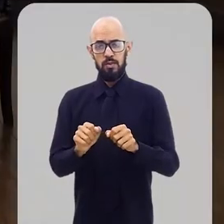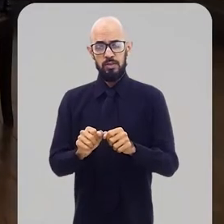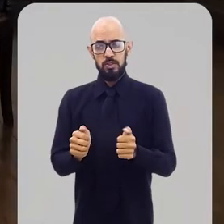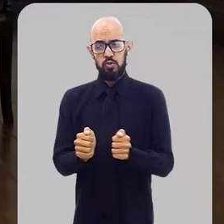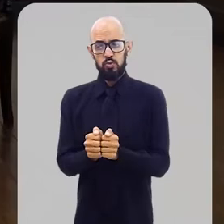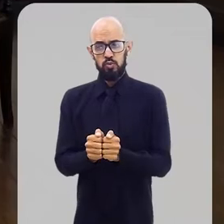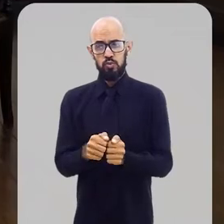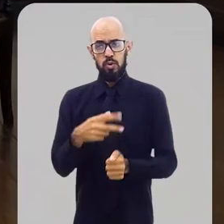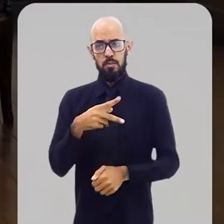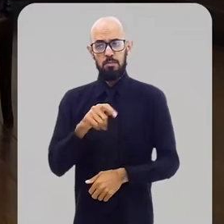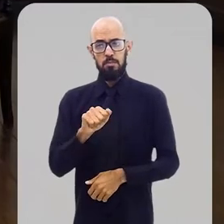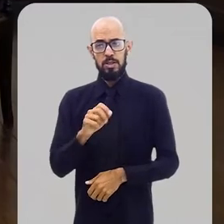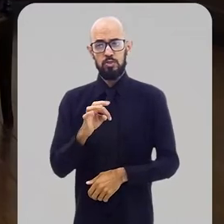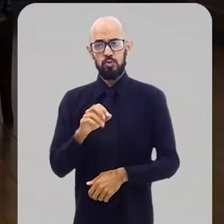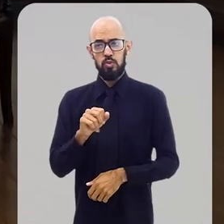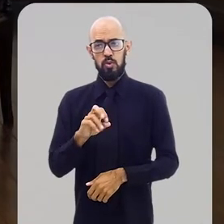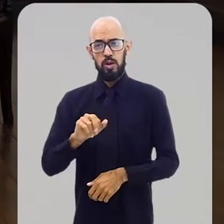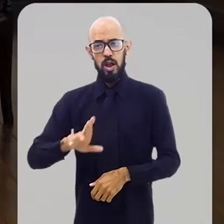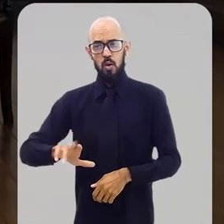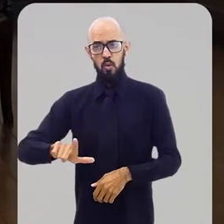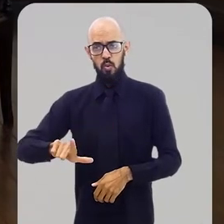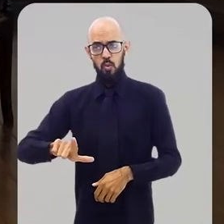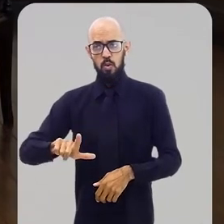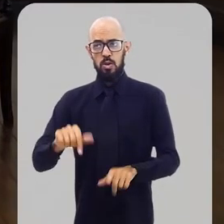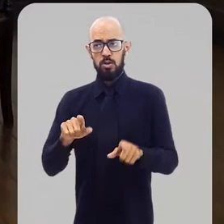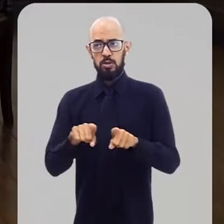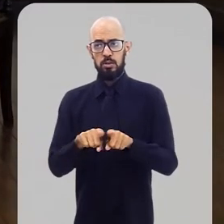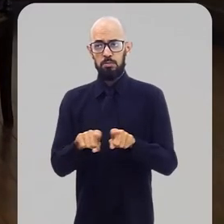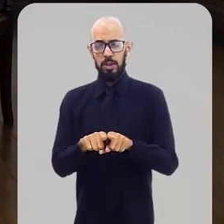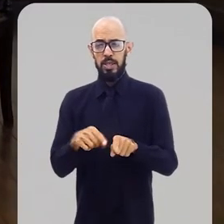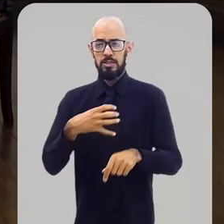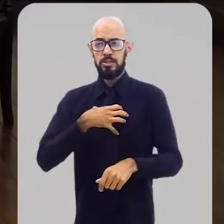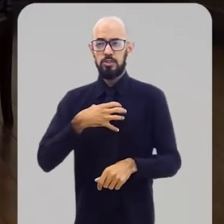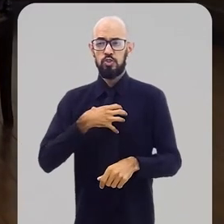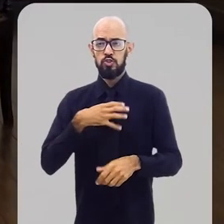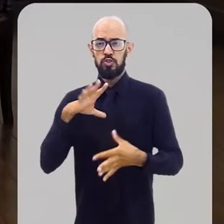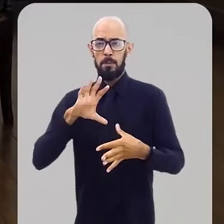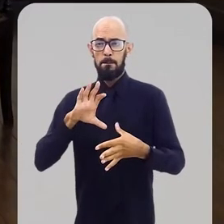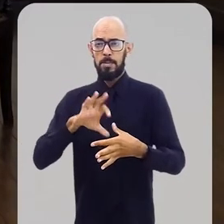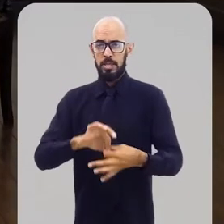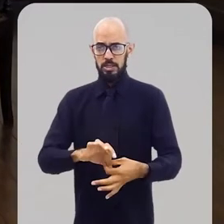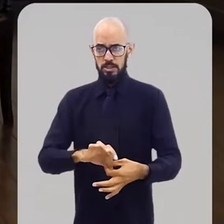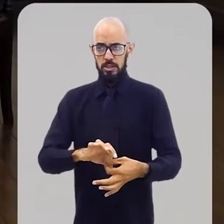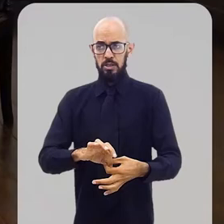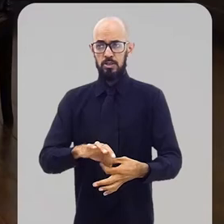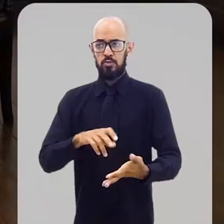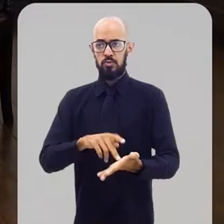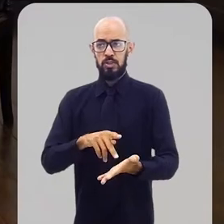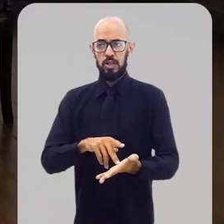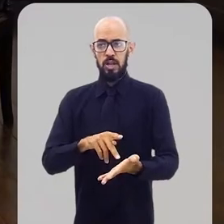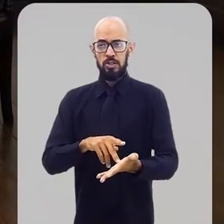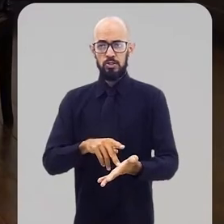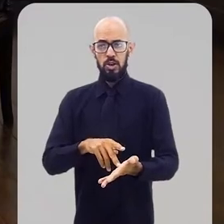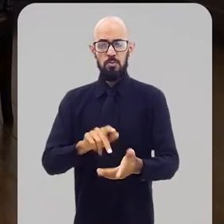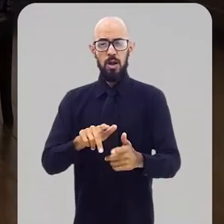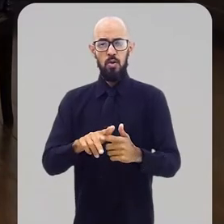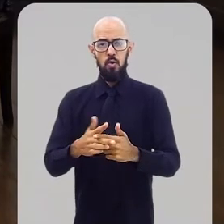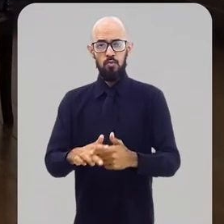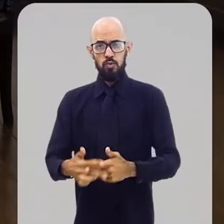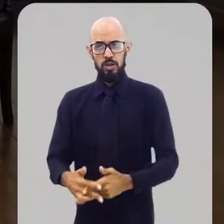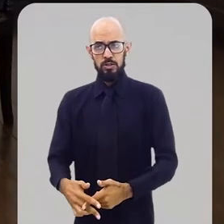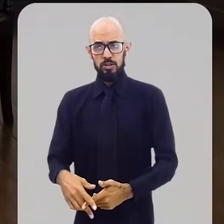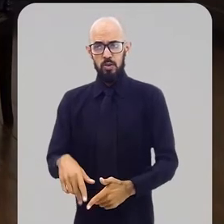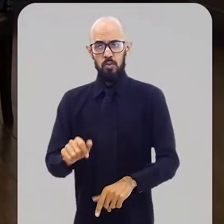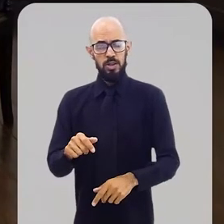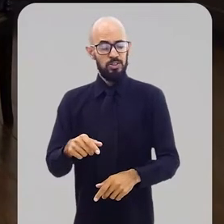termos de pastorais e movimentos dentro da igreja ter esse sentido de pertença a uma configuração é